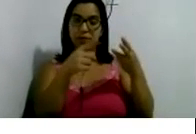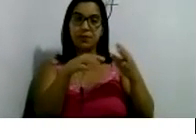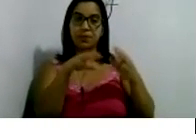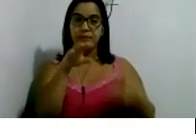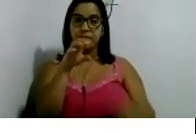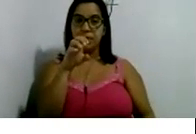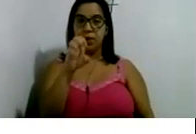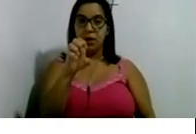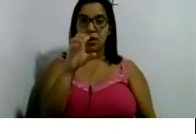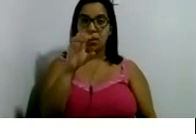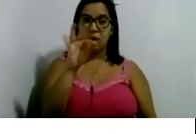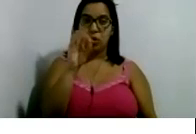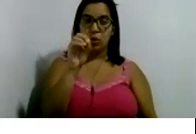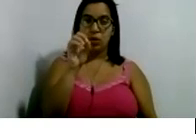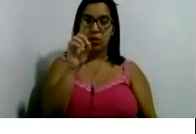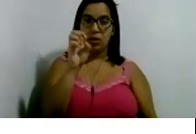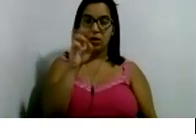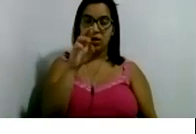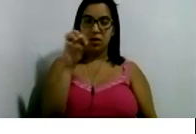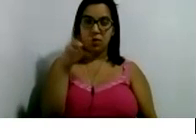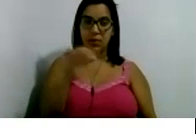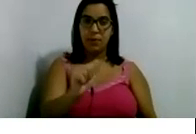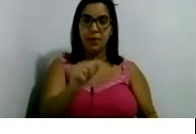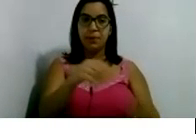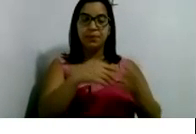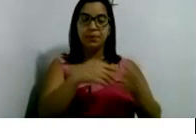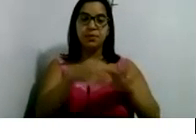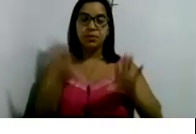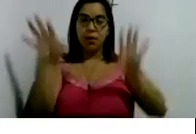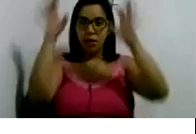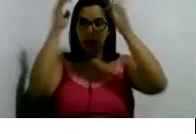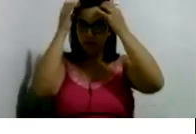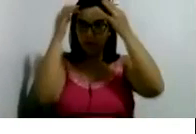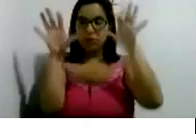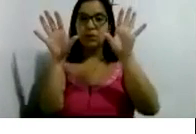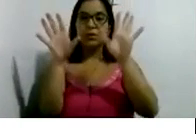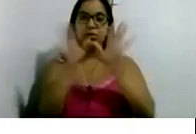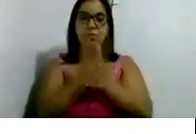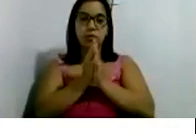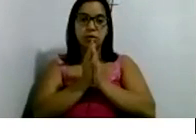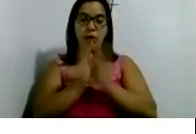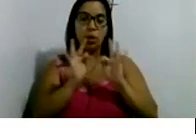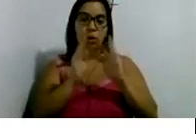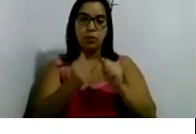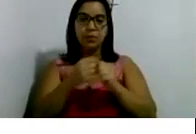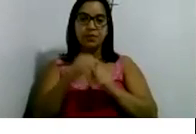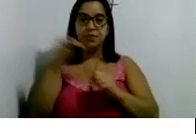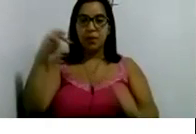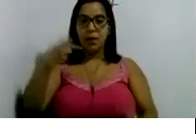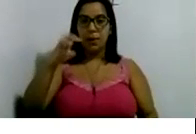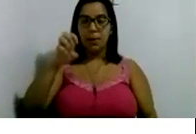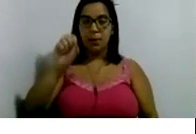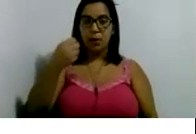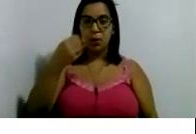vai ter formação de epiderme, os anexos, sistema nervoso, as cavidades. Mesoderma,